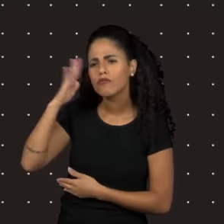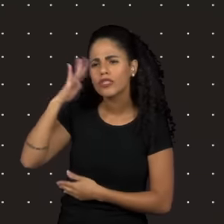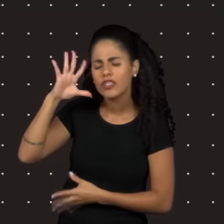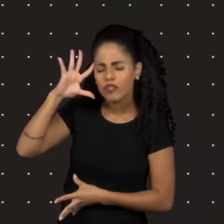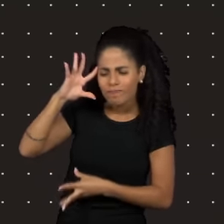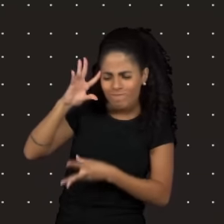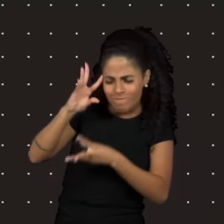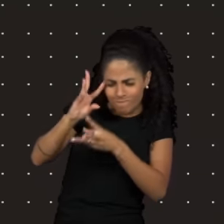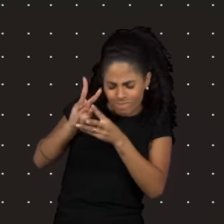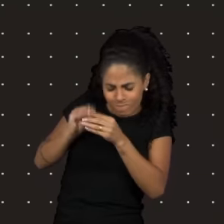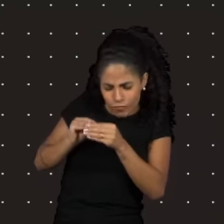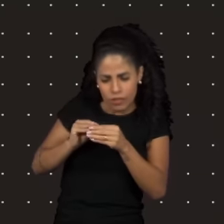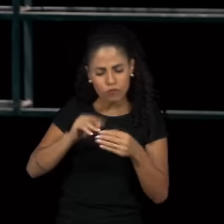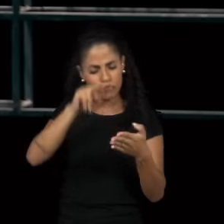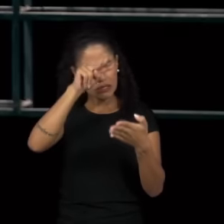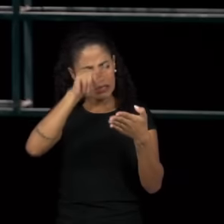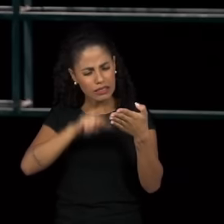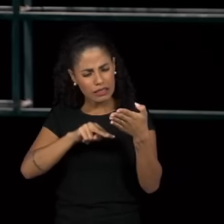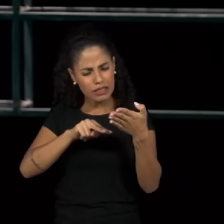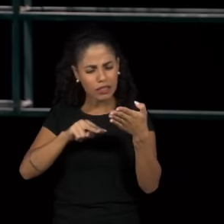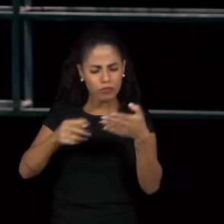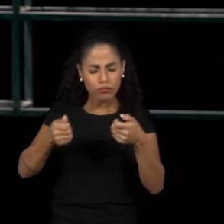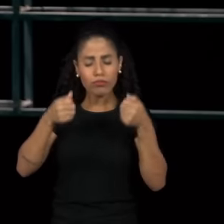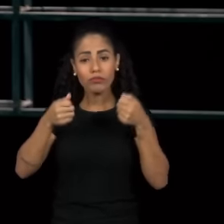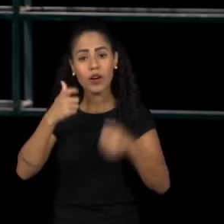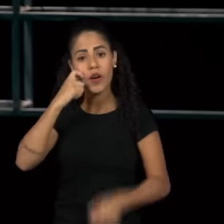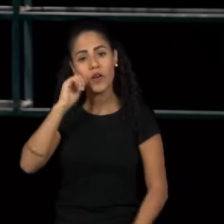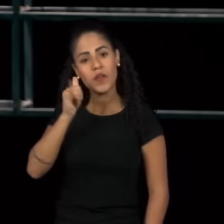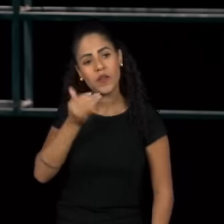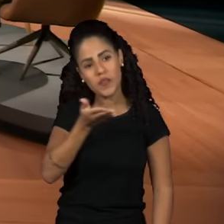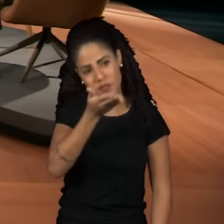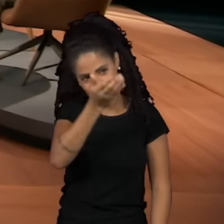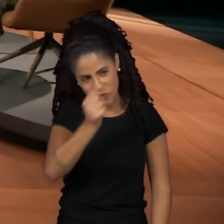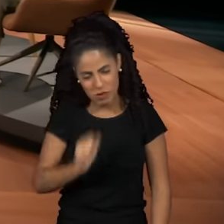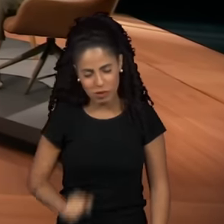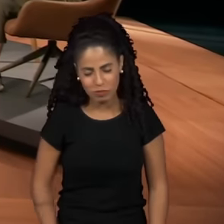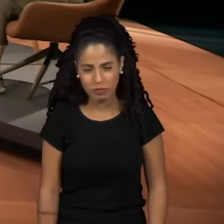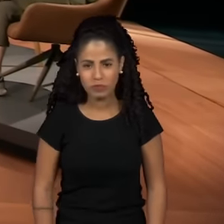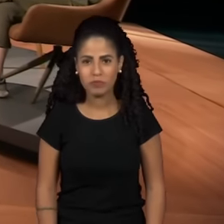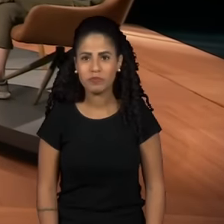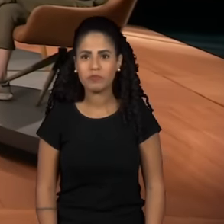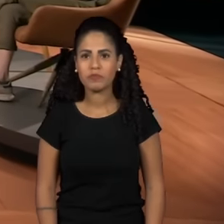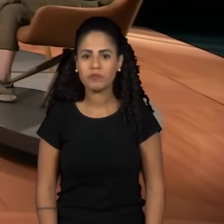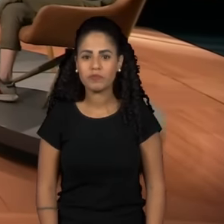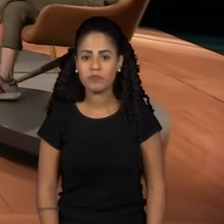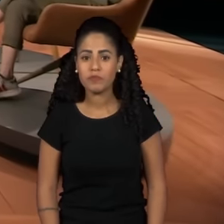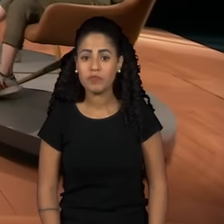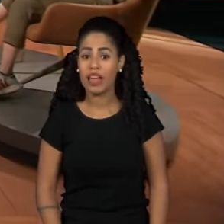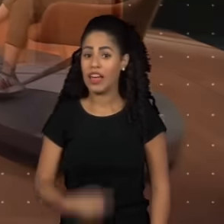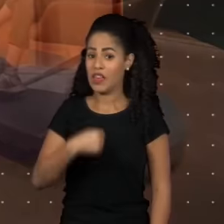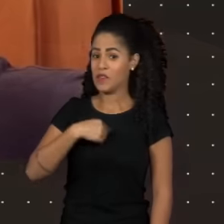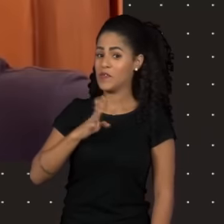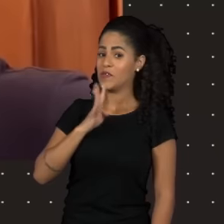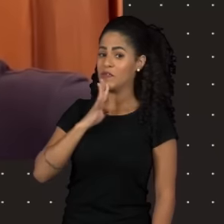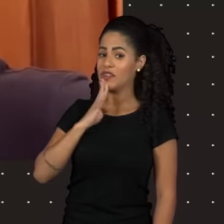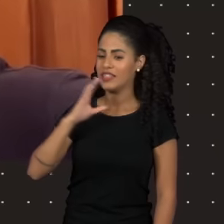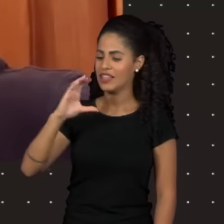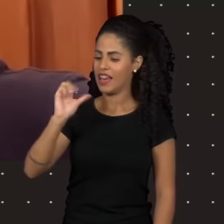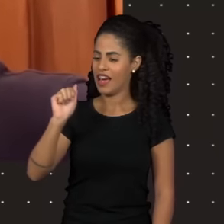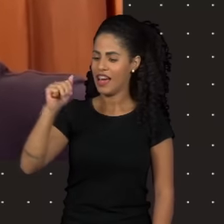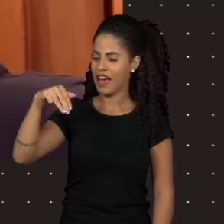sabe? Você conseguia ver. E olha só quem te mandou uma mensagem. Então, eu conheci Camila